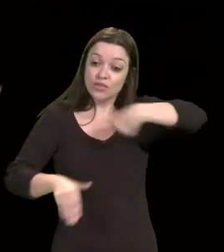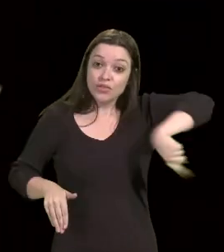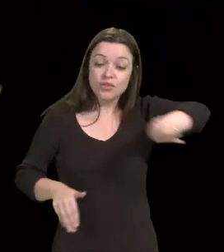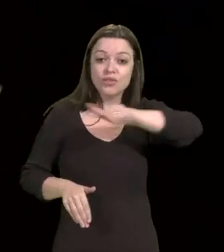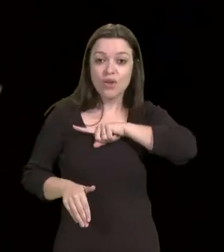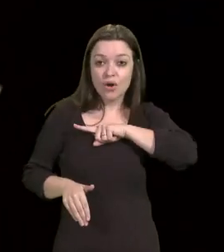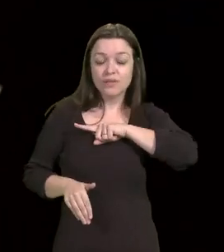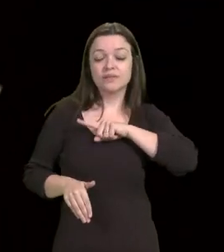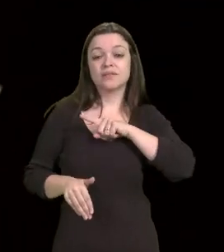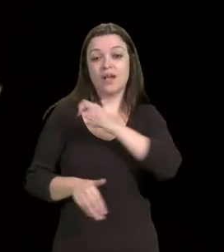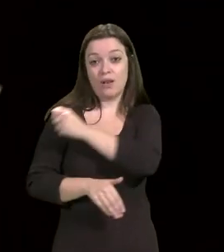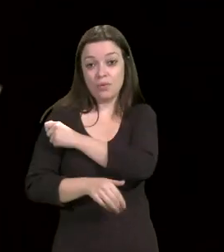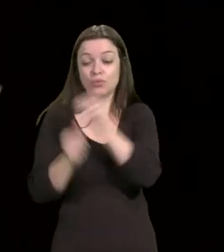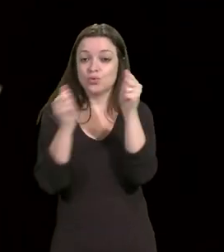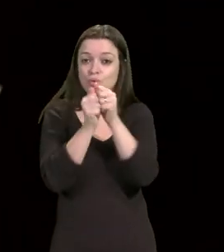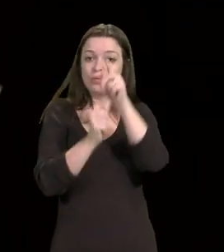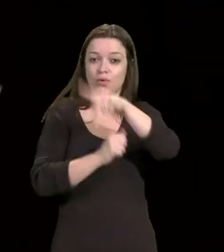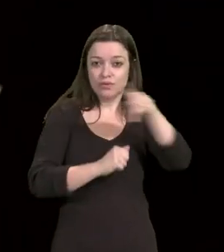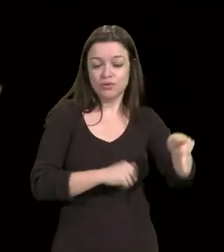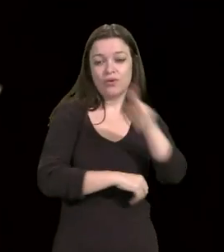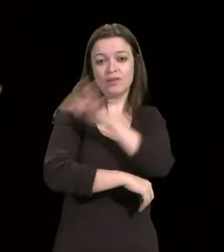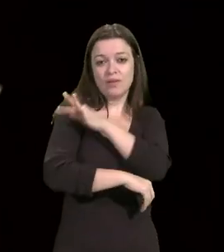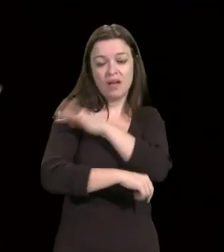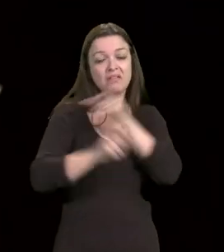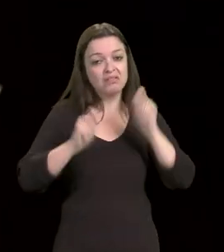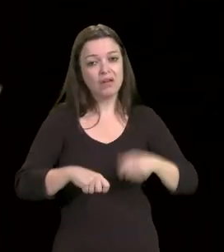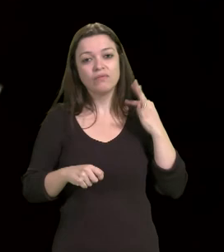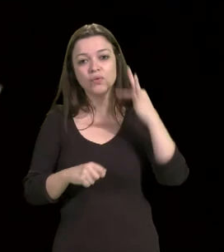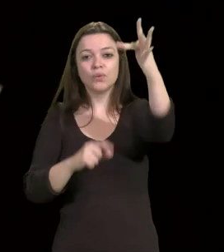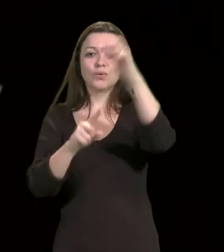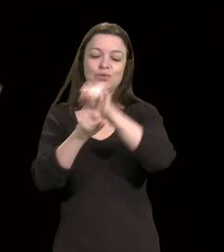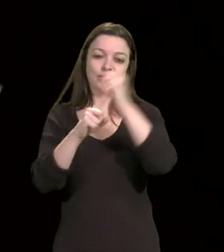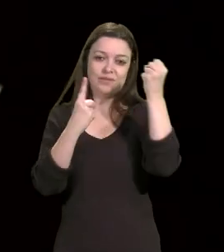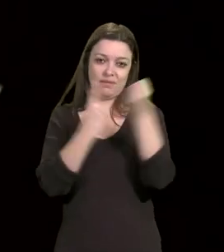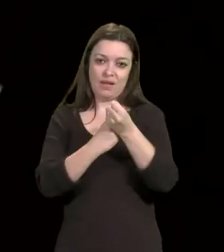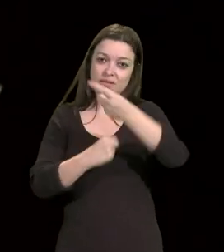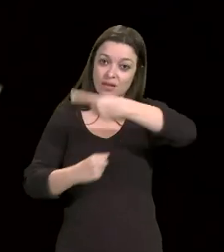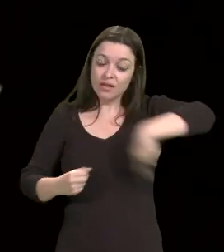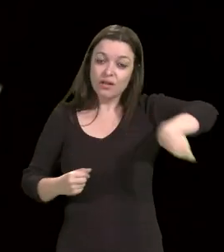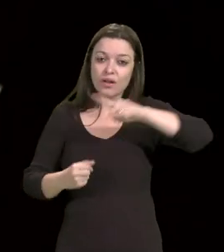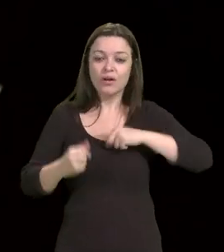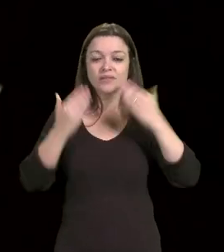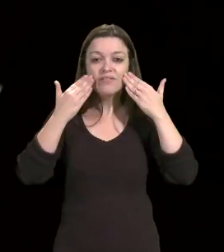de servidores e professores, produzimos o futuro na sociedade, que somos linha de